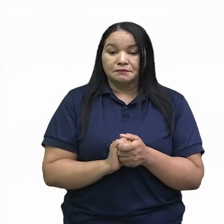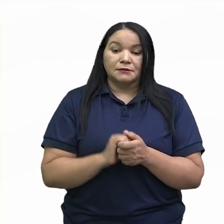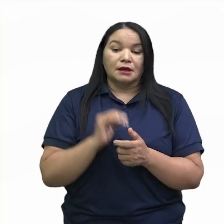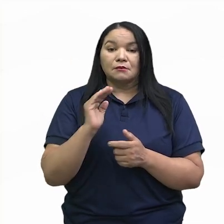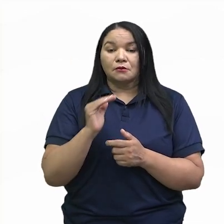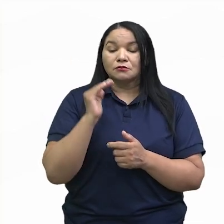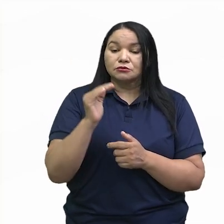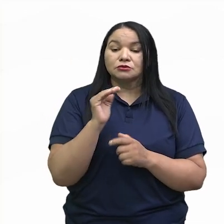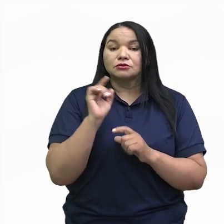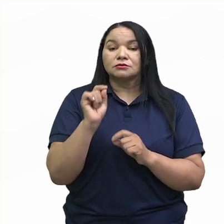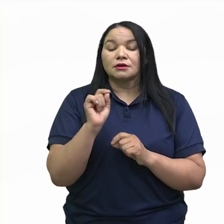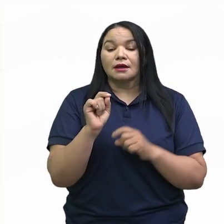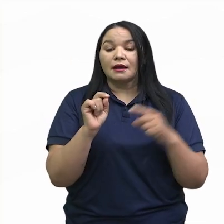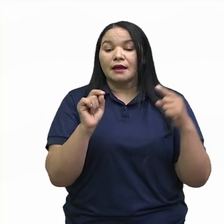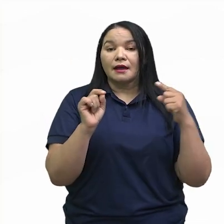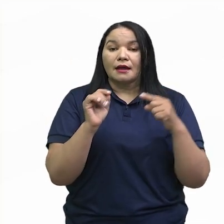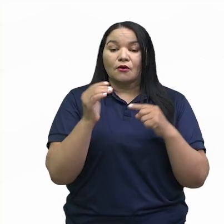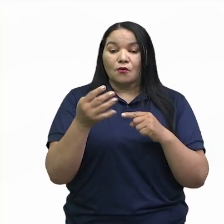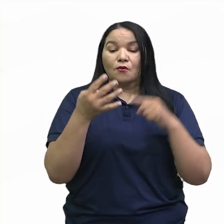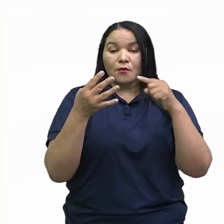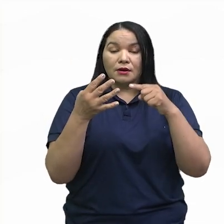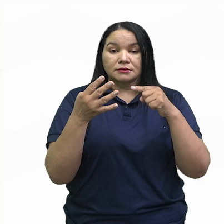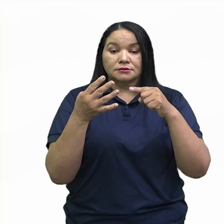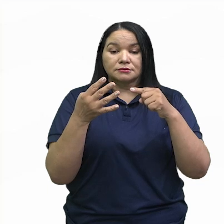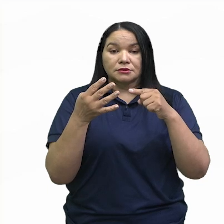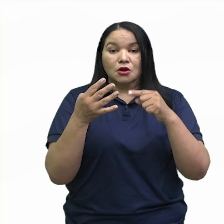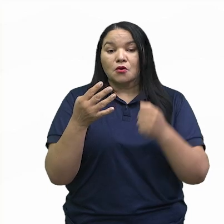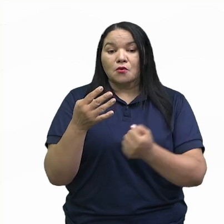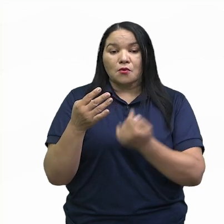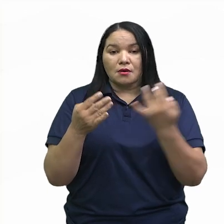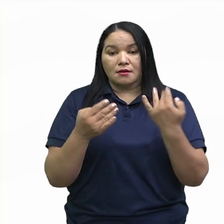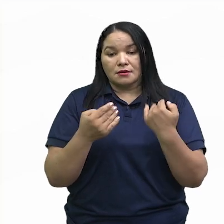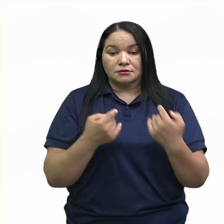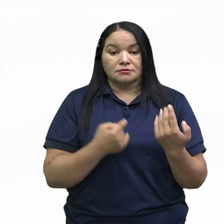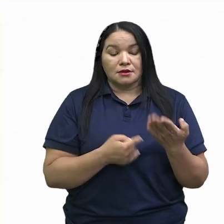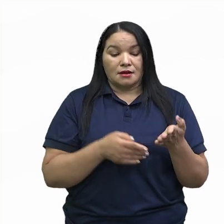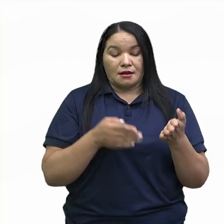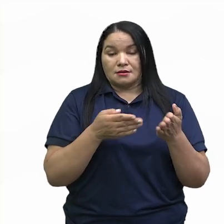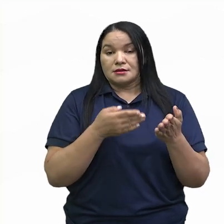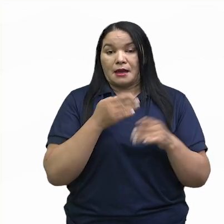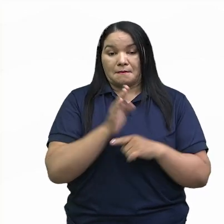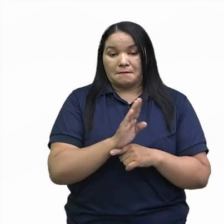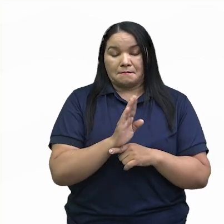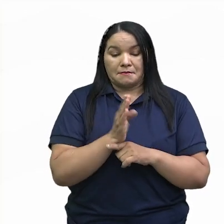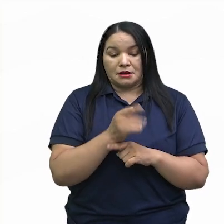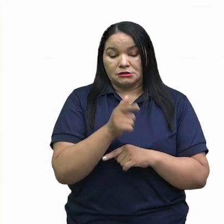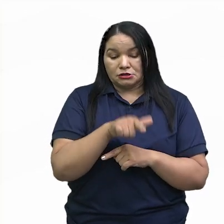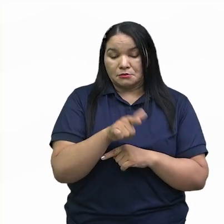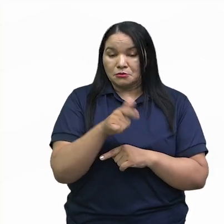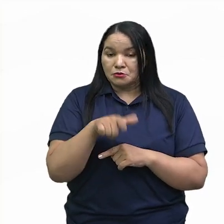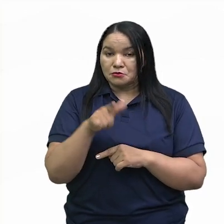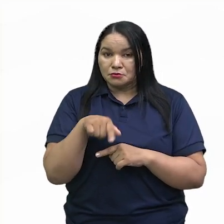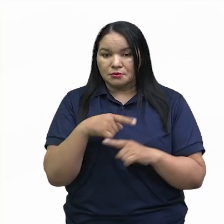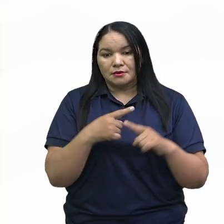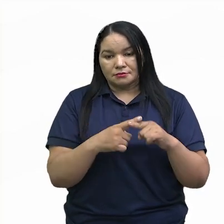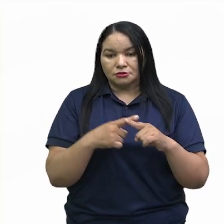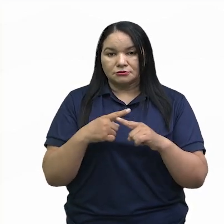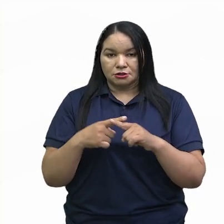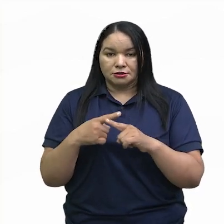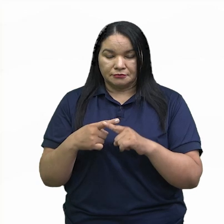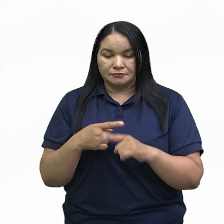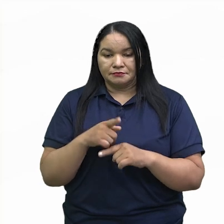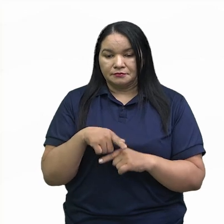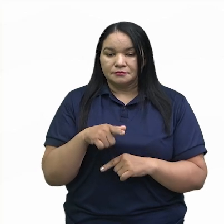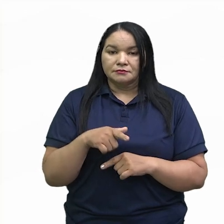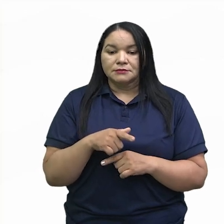esse expoente, ele representa a quantidade de vezes que a base vai repetir. E aí, repetindo